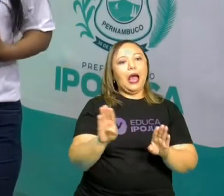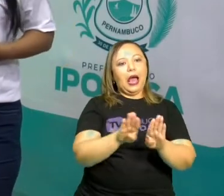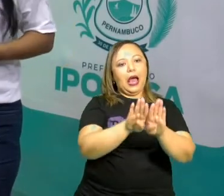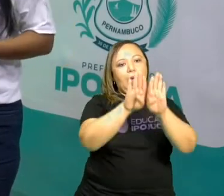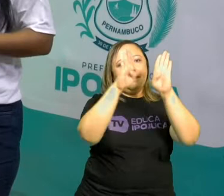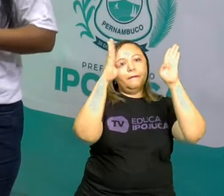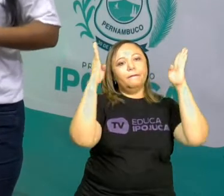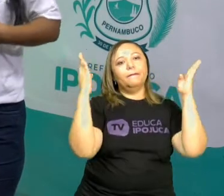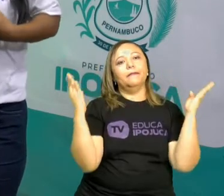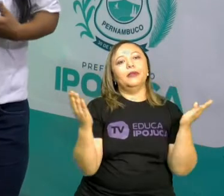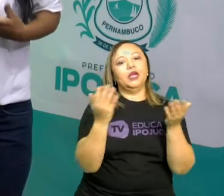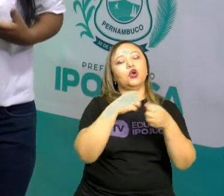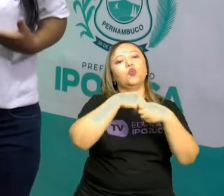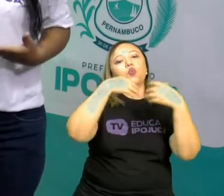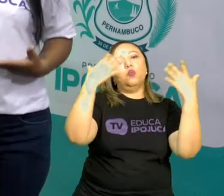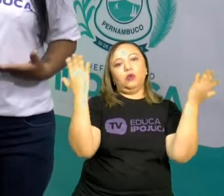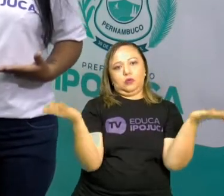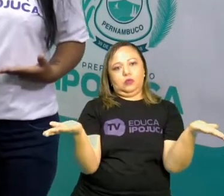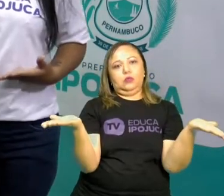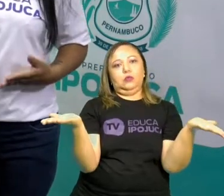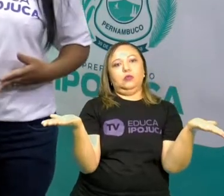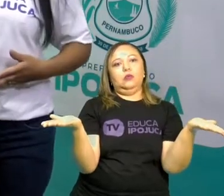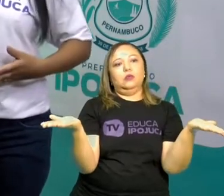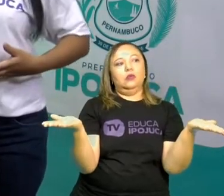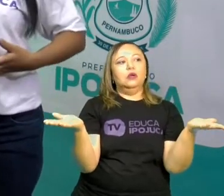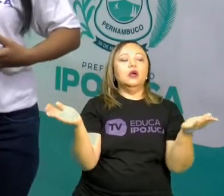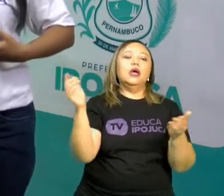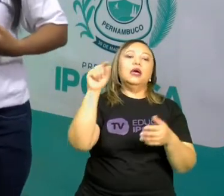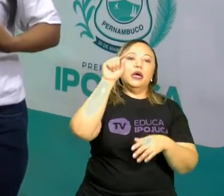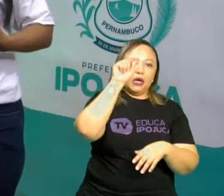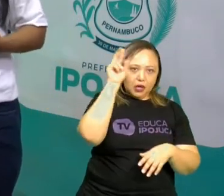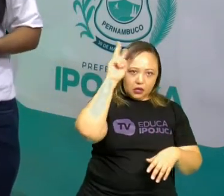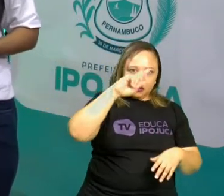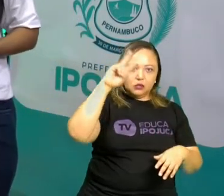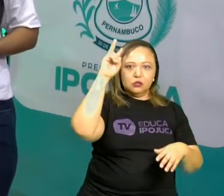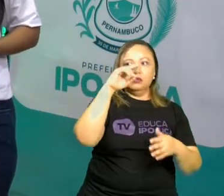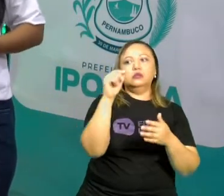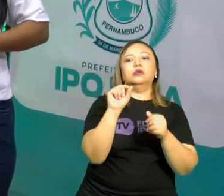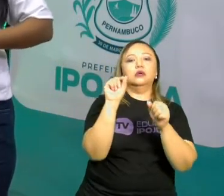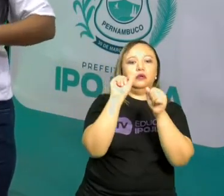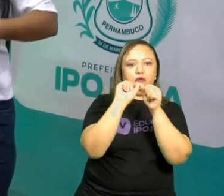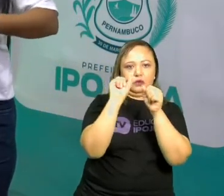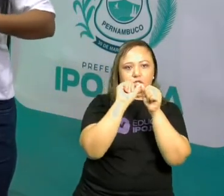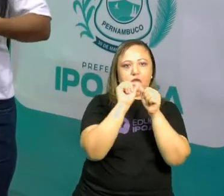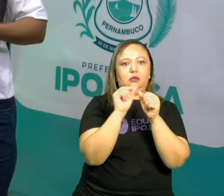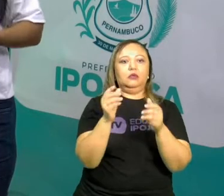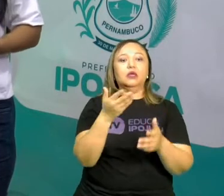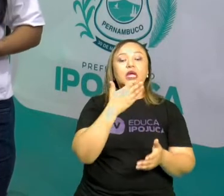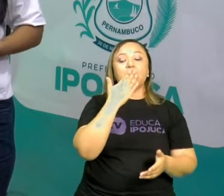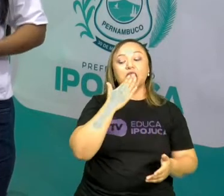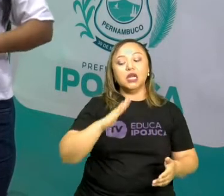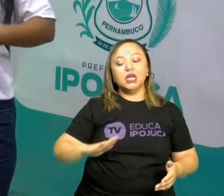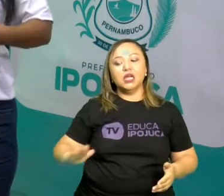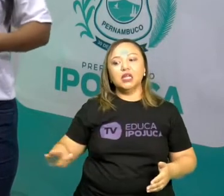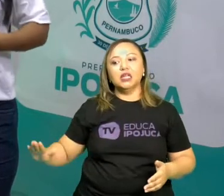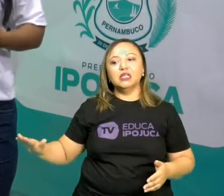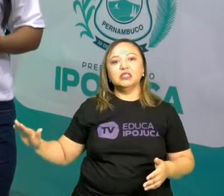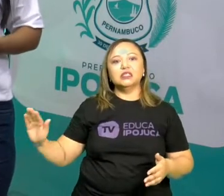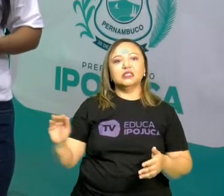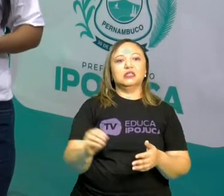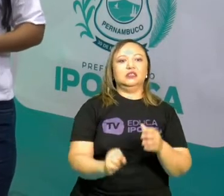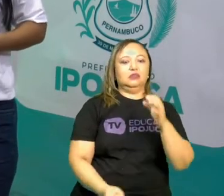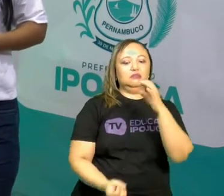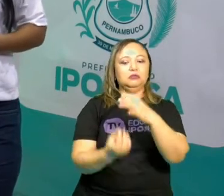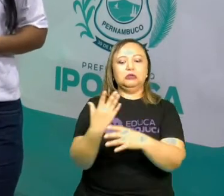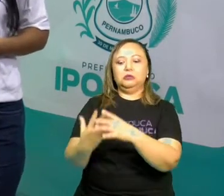historinha foi algumas crianças que durante esse tempo, né, de isolamento